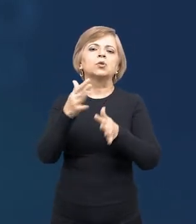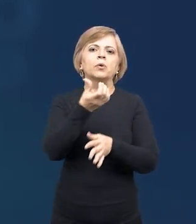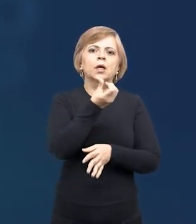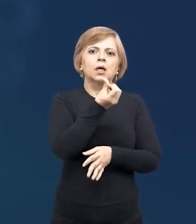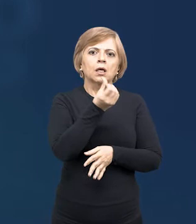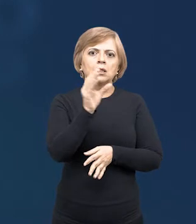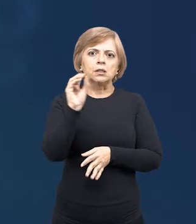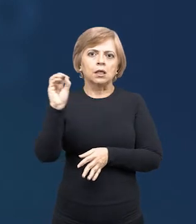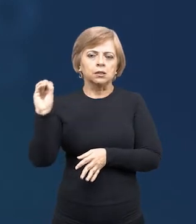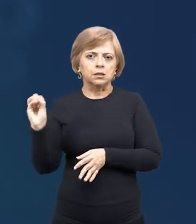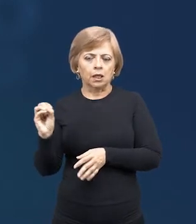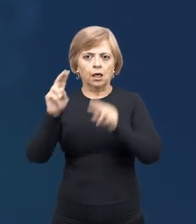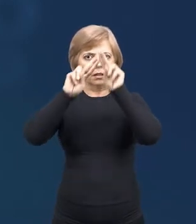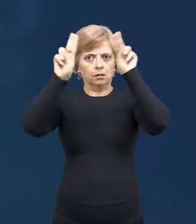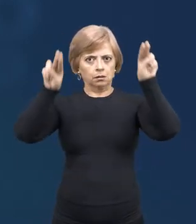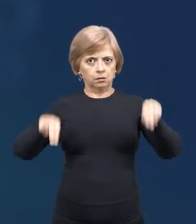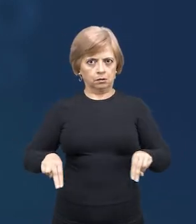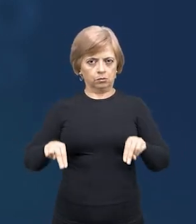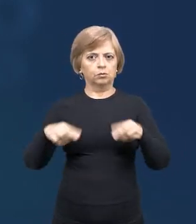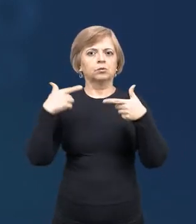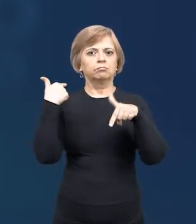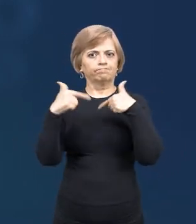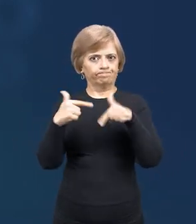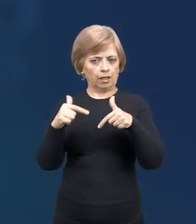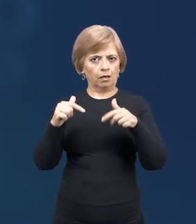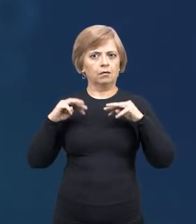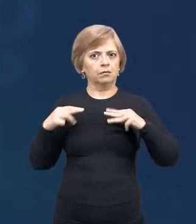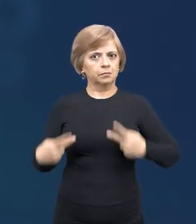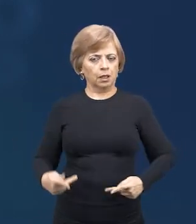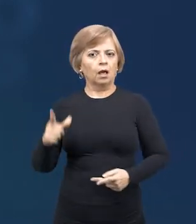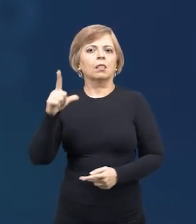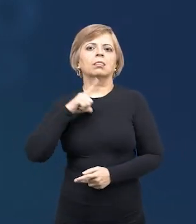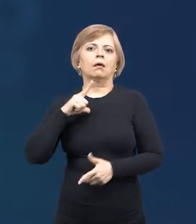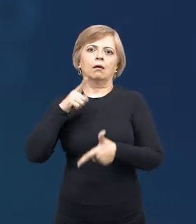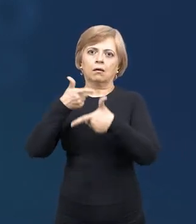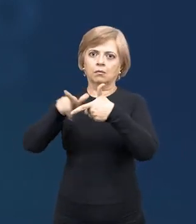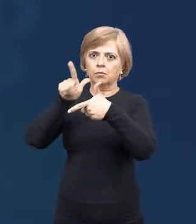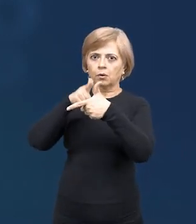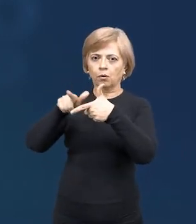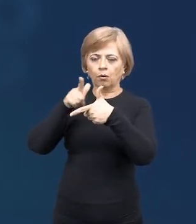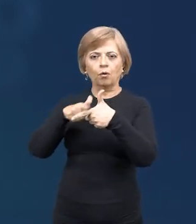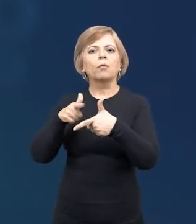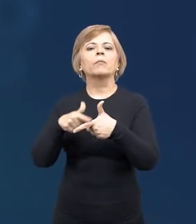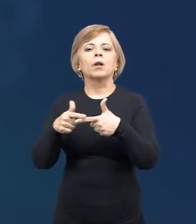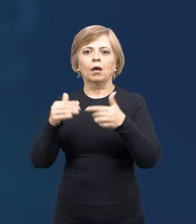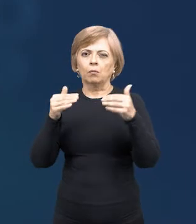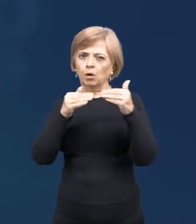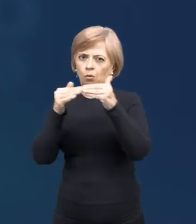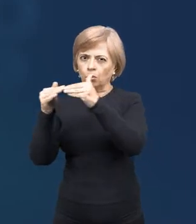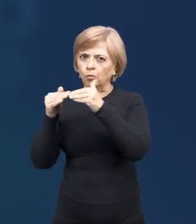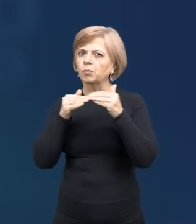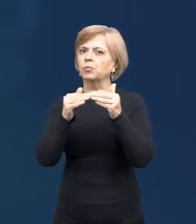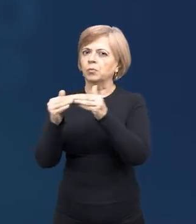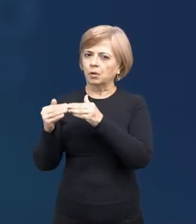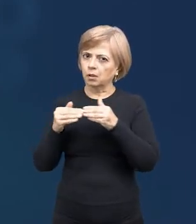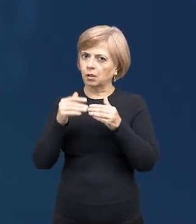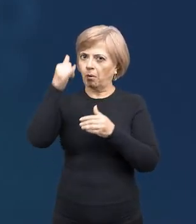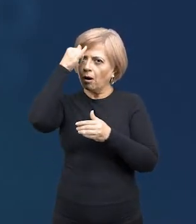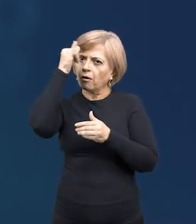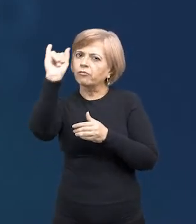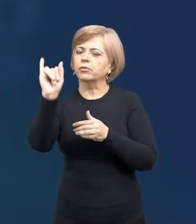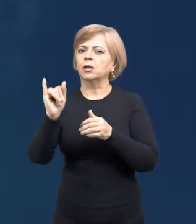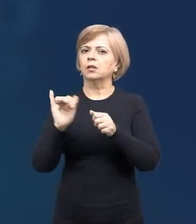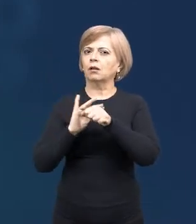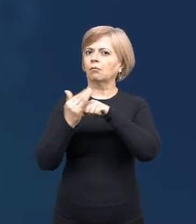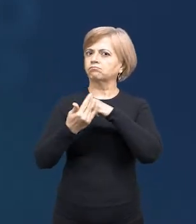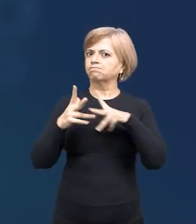600 membros dos servidores que relataram problemas atinentes à sua saúde pessoal. Em relação